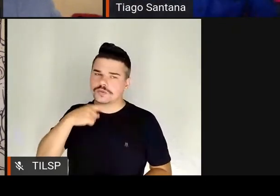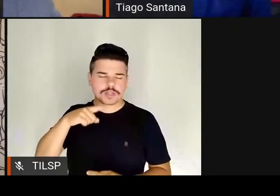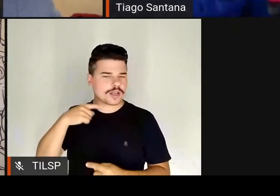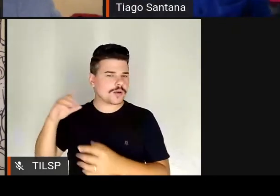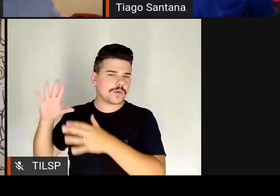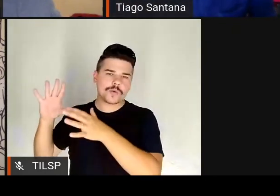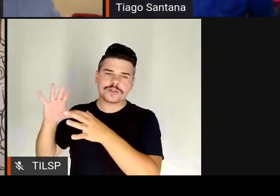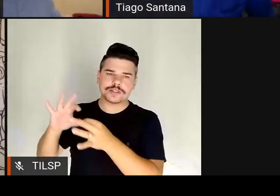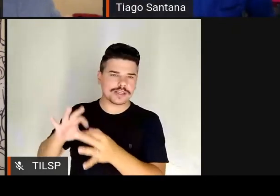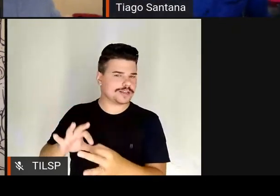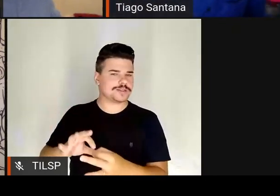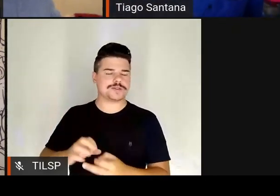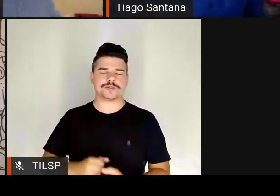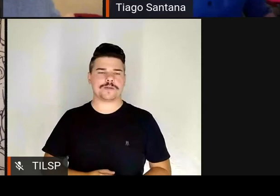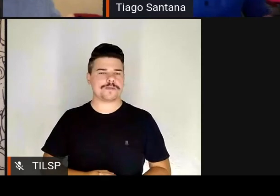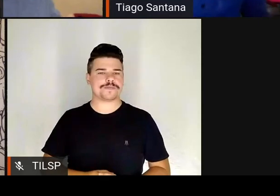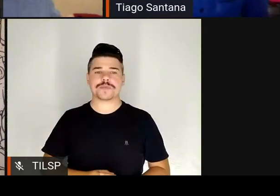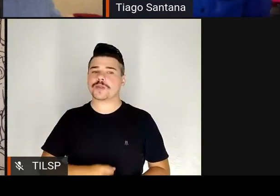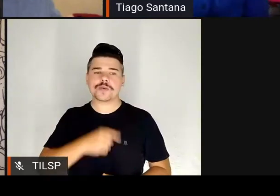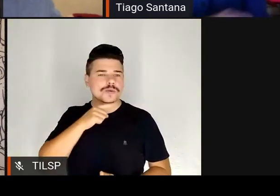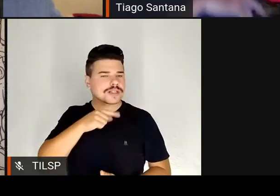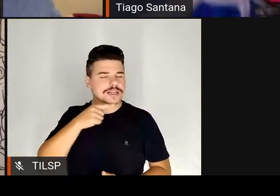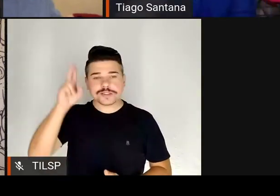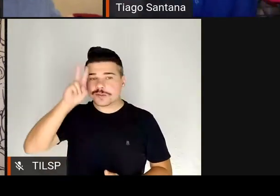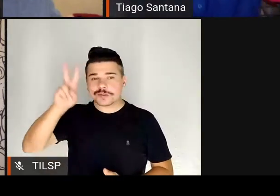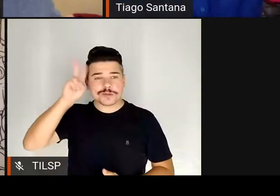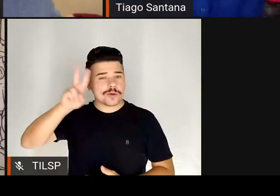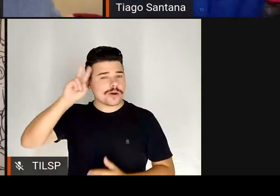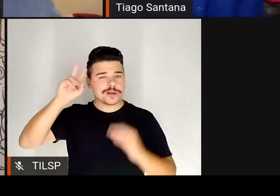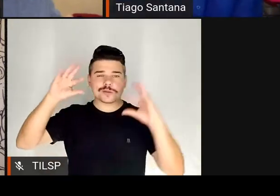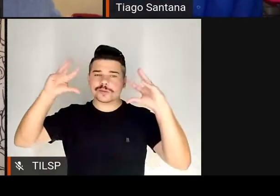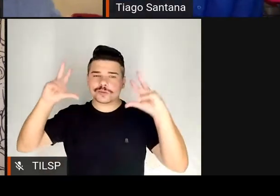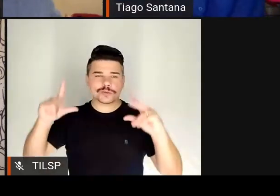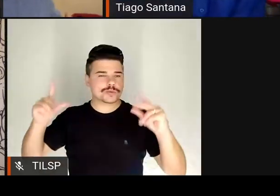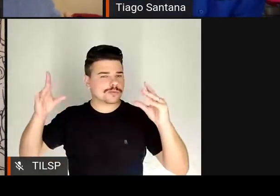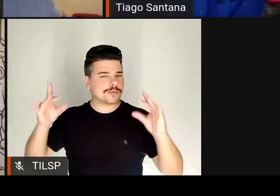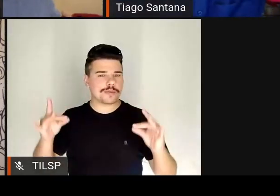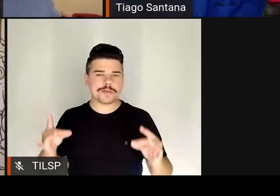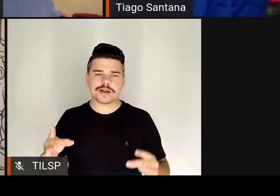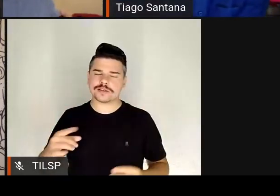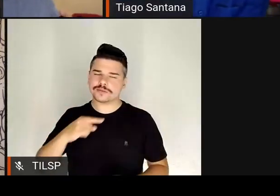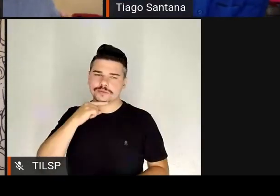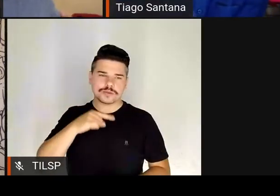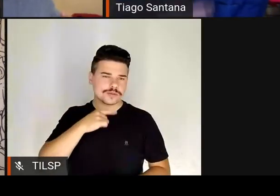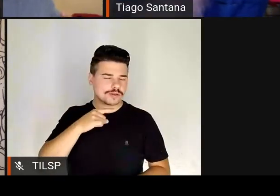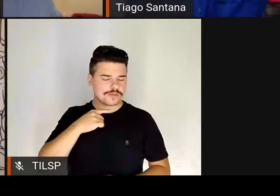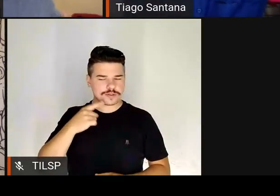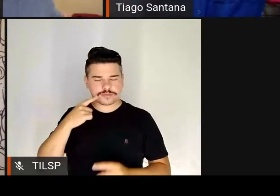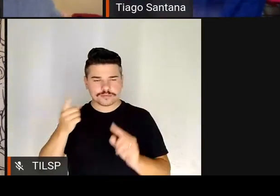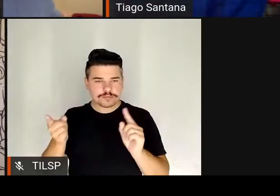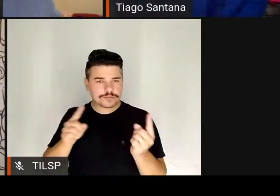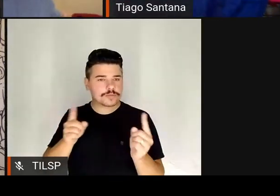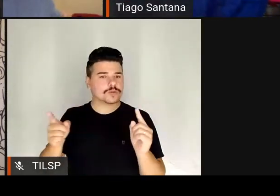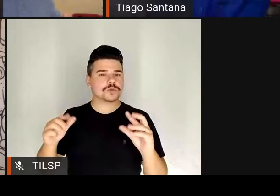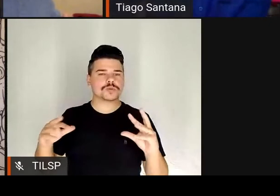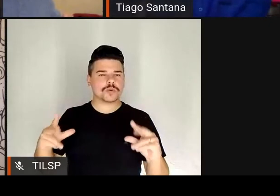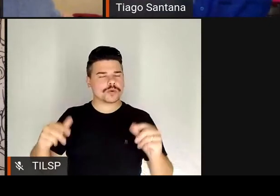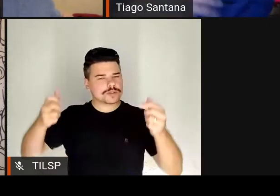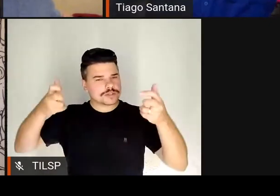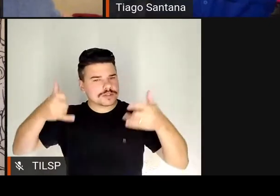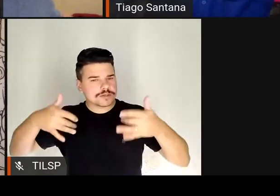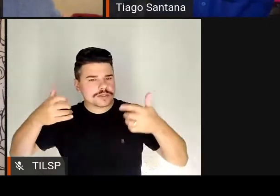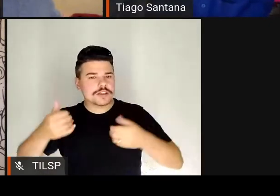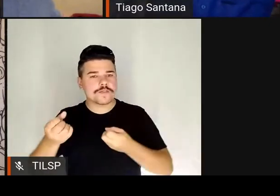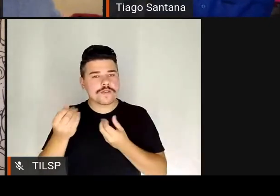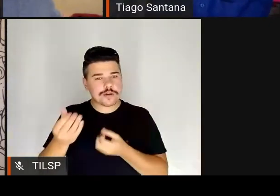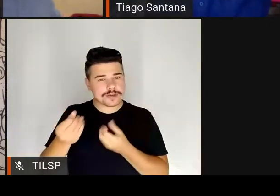conta de contar essas histórias todas, ela não dá conta de traduzir todos os meus, as minhas inquietudes. Eu estou